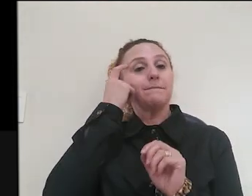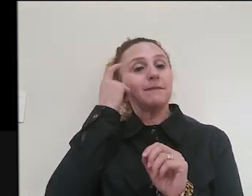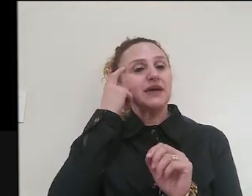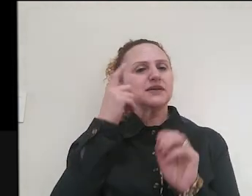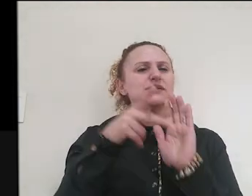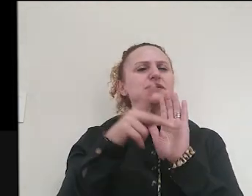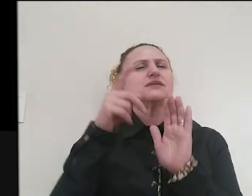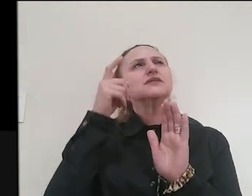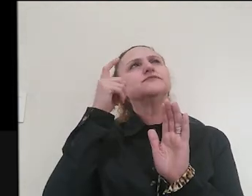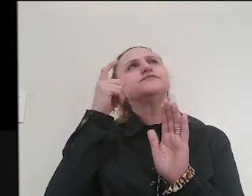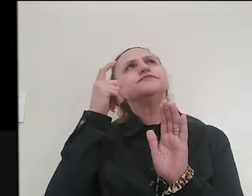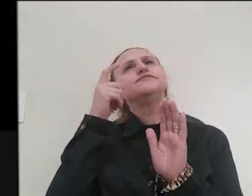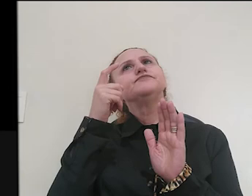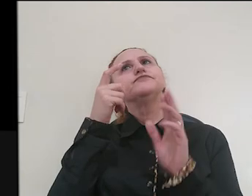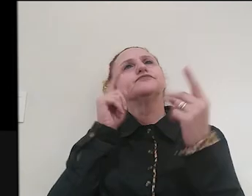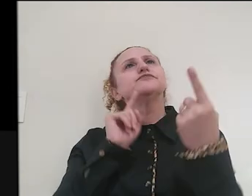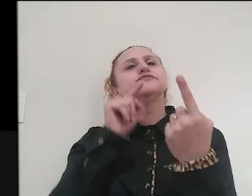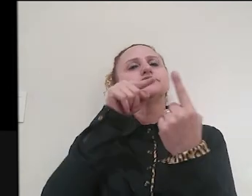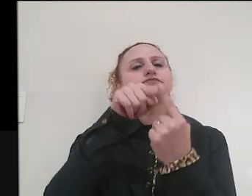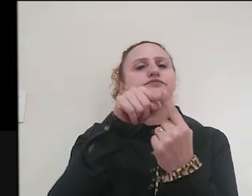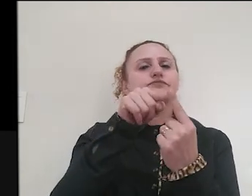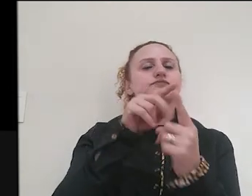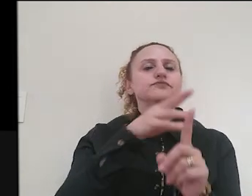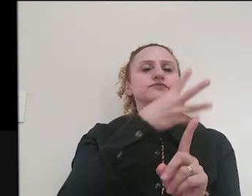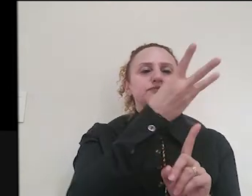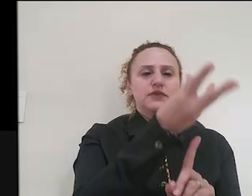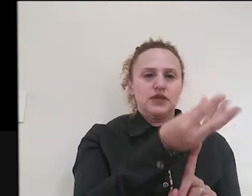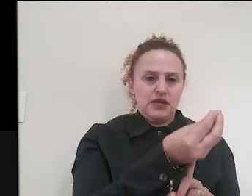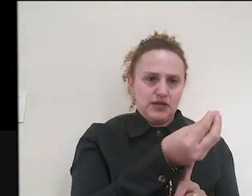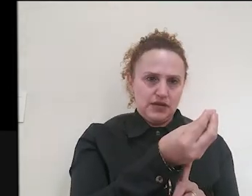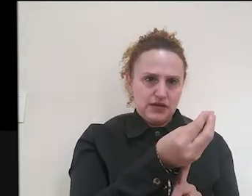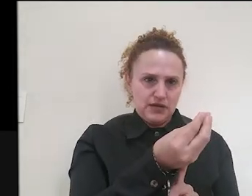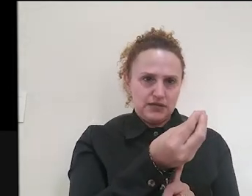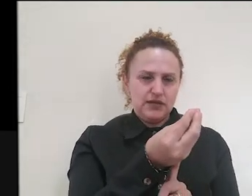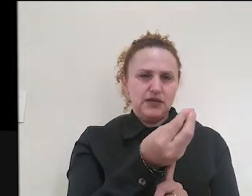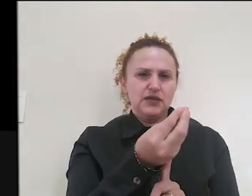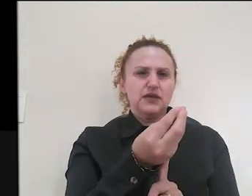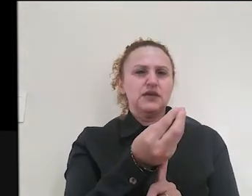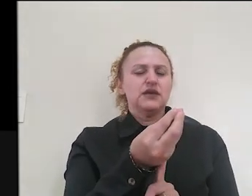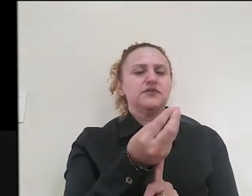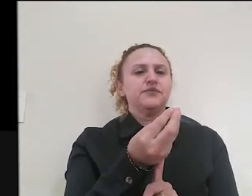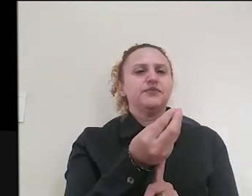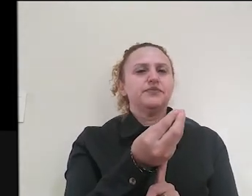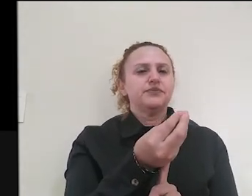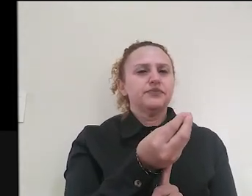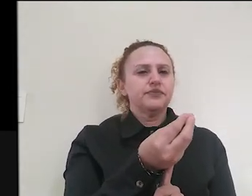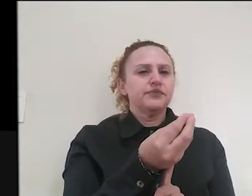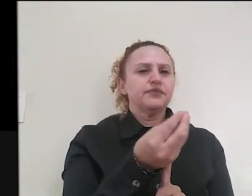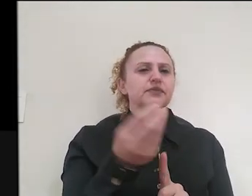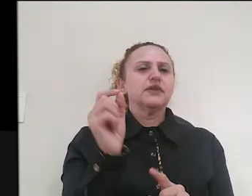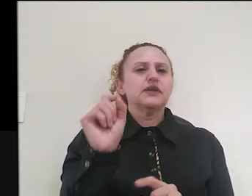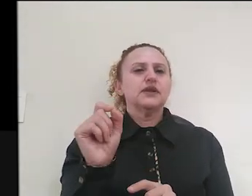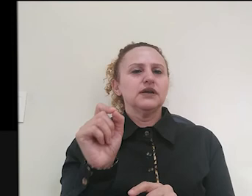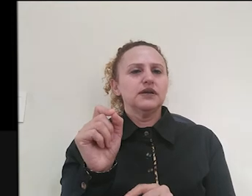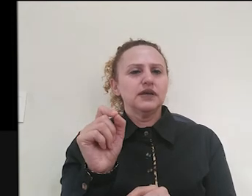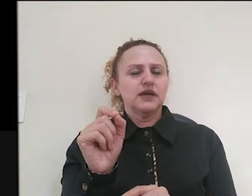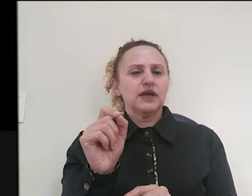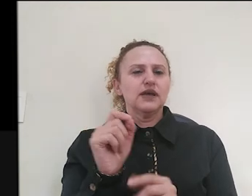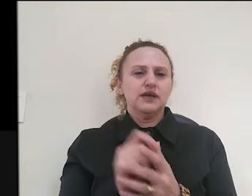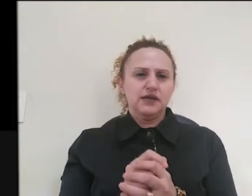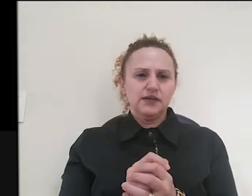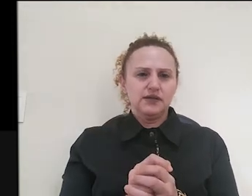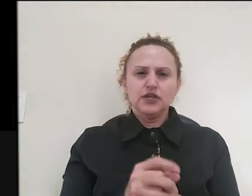arte, né? Então, um dos representantes desse decadentismo, que vai traduzir isso nessa